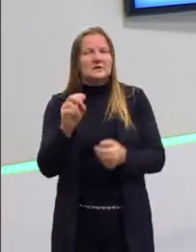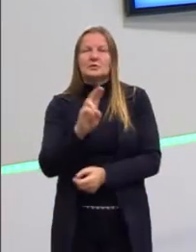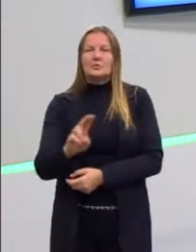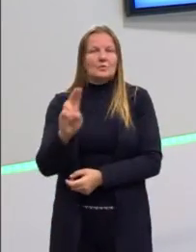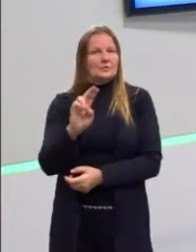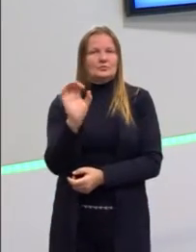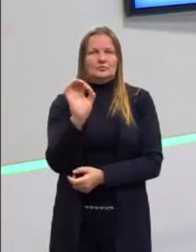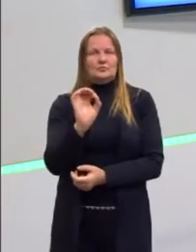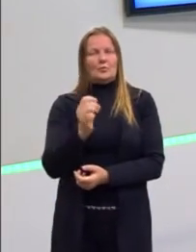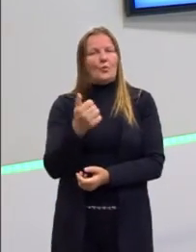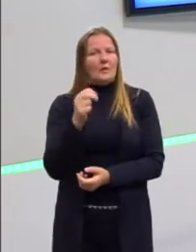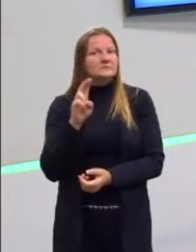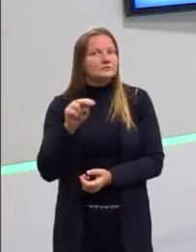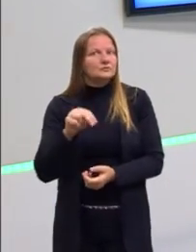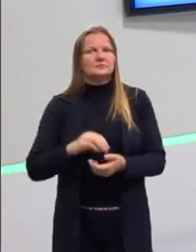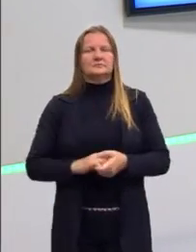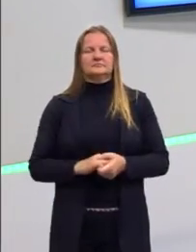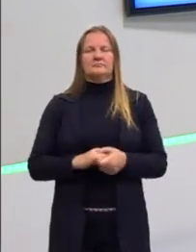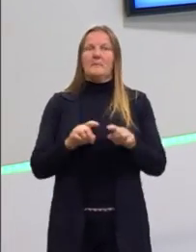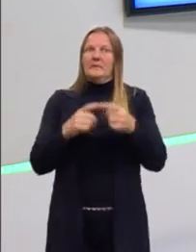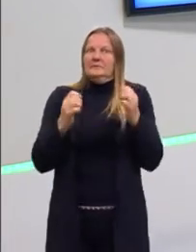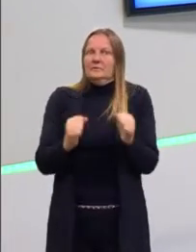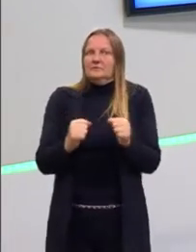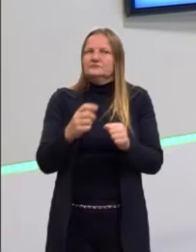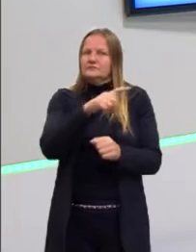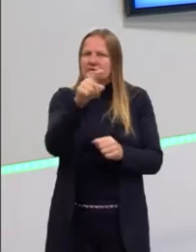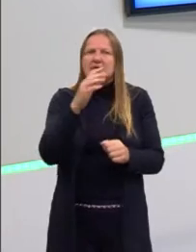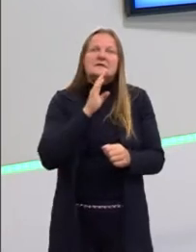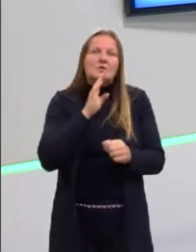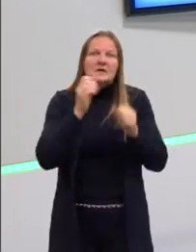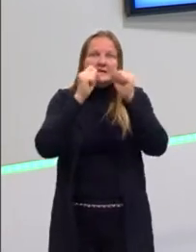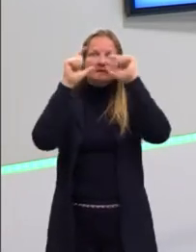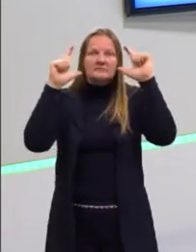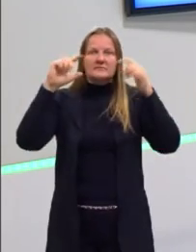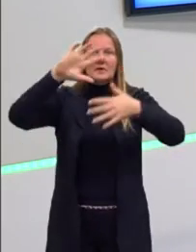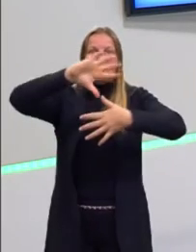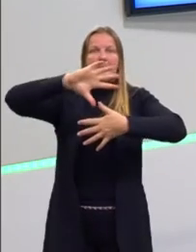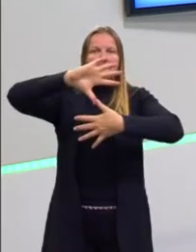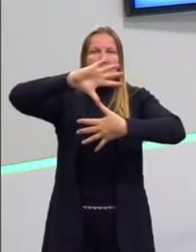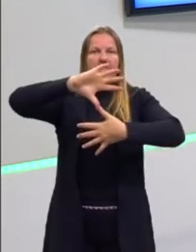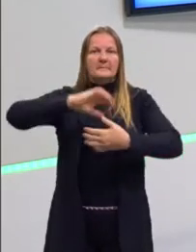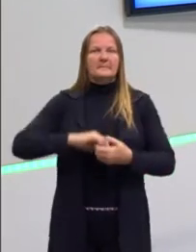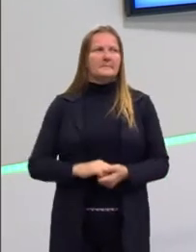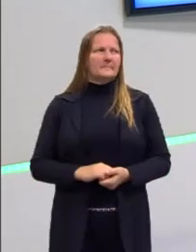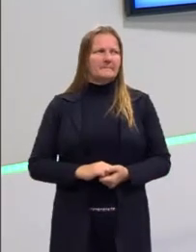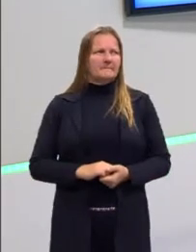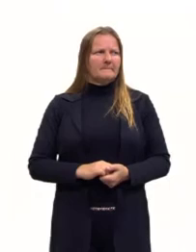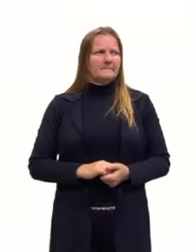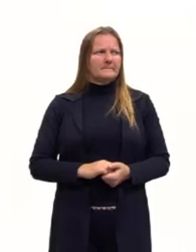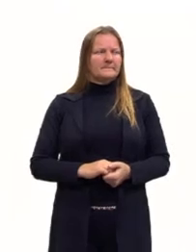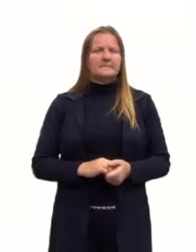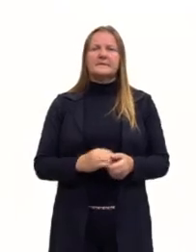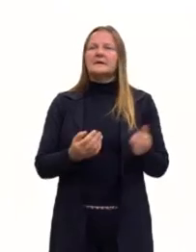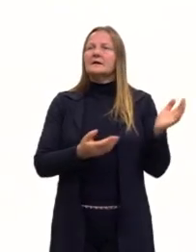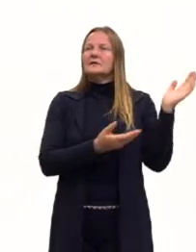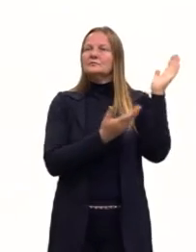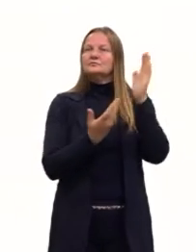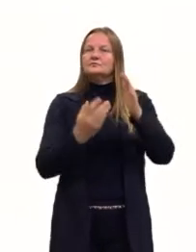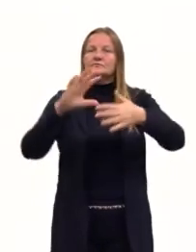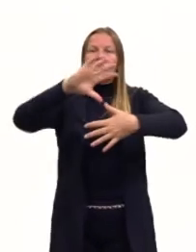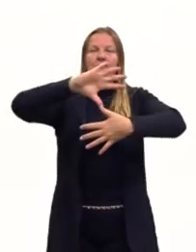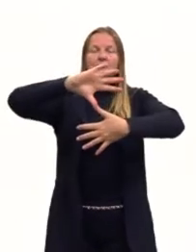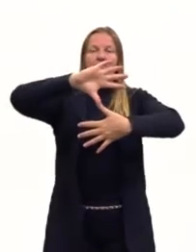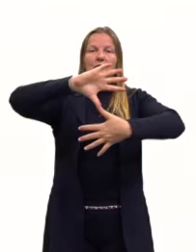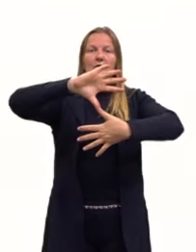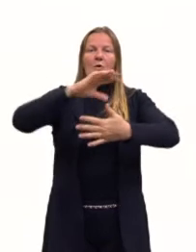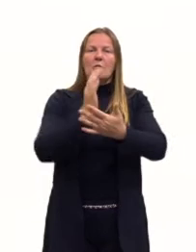usual aparecer mas até pode tá vamos passar aqui então E aí eu trago justamente o continente americano